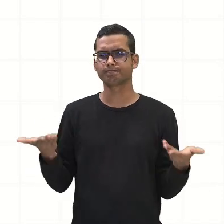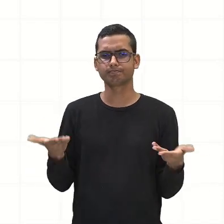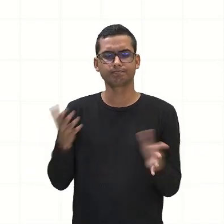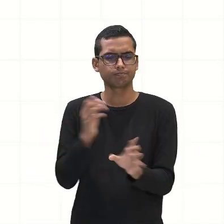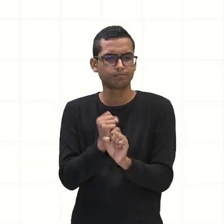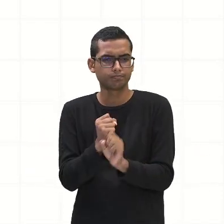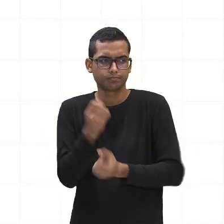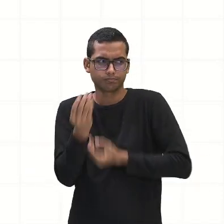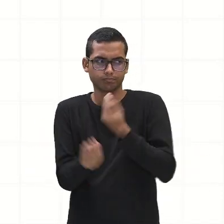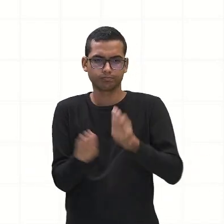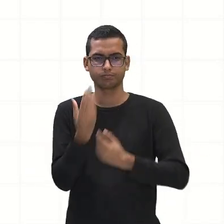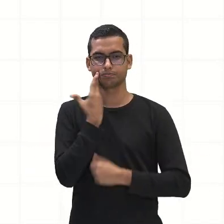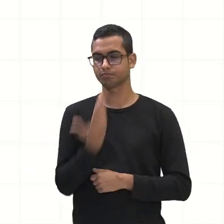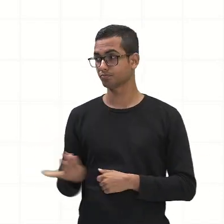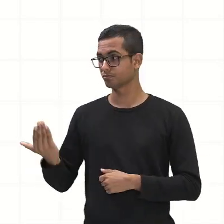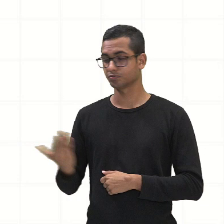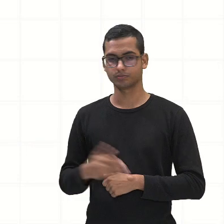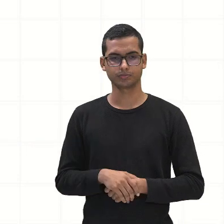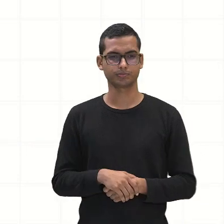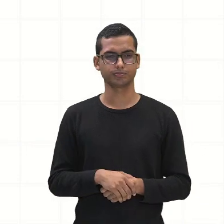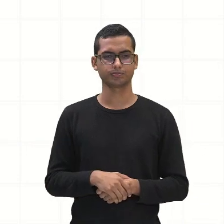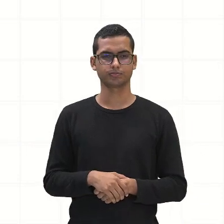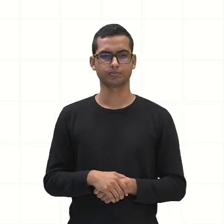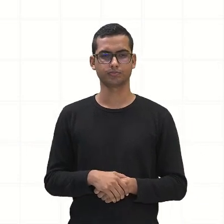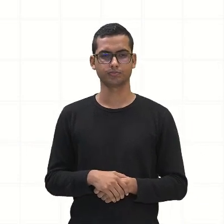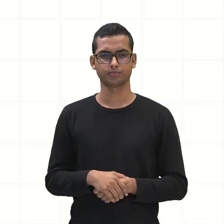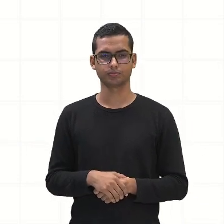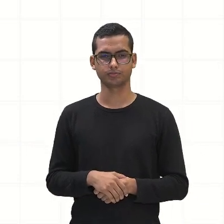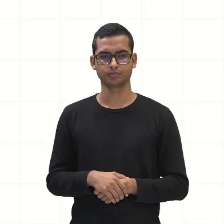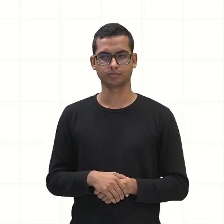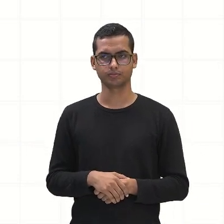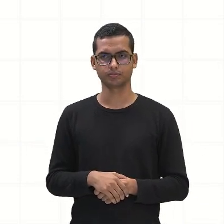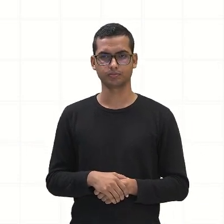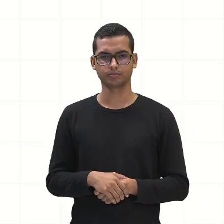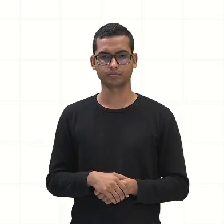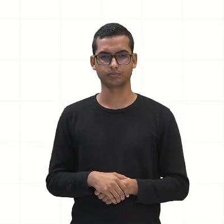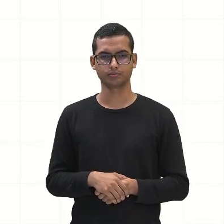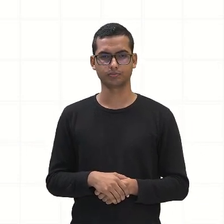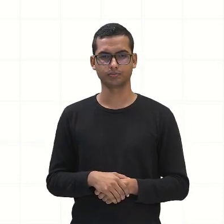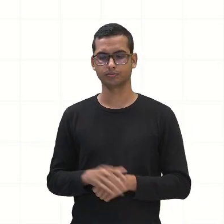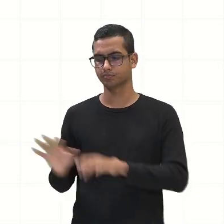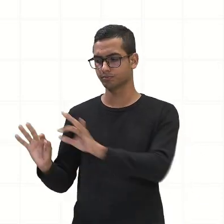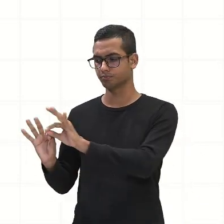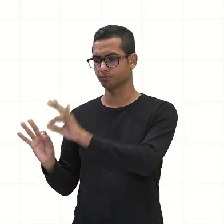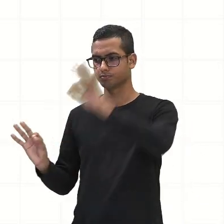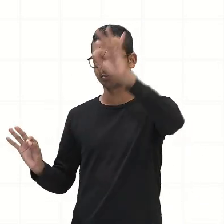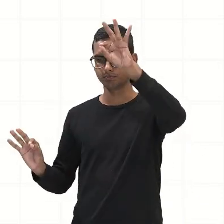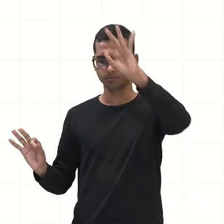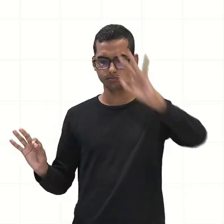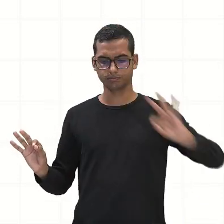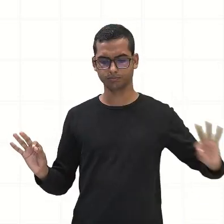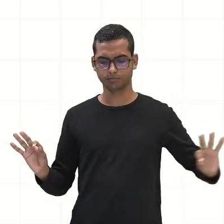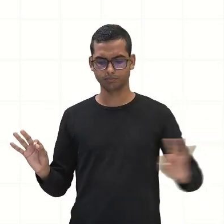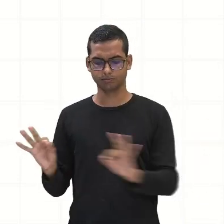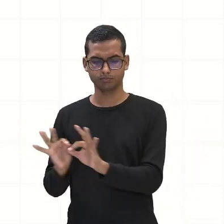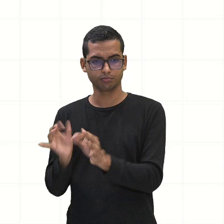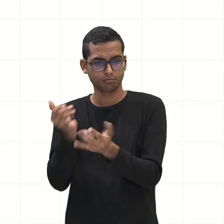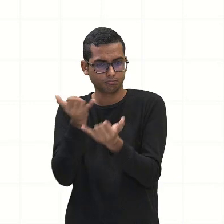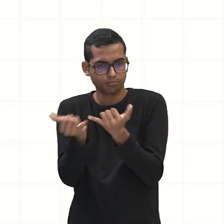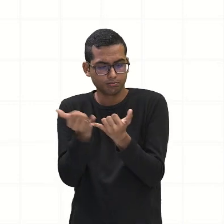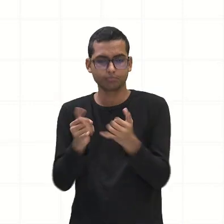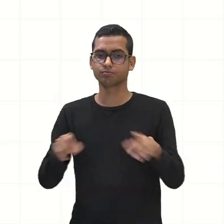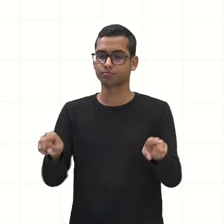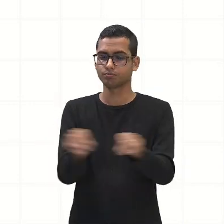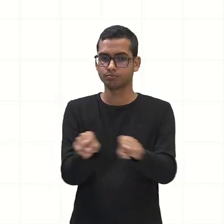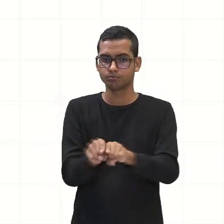Aí eu vou lembrar que se esses triângulos são proporcionais, logo, ou são semelhantes, logo as suas medidas